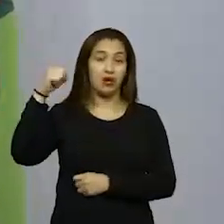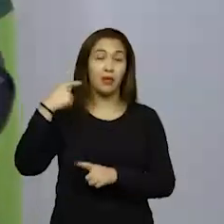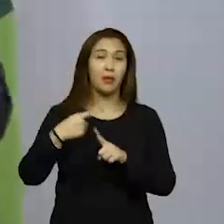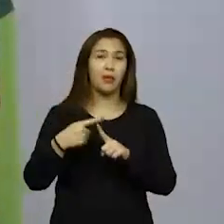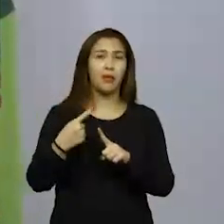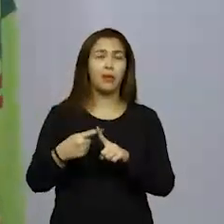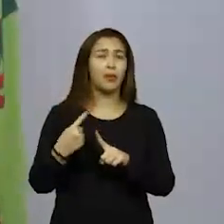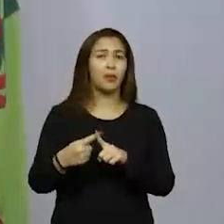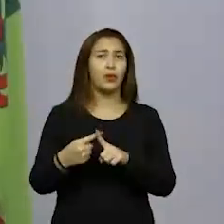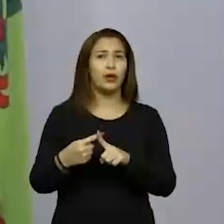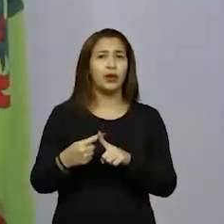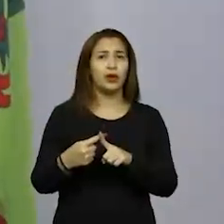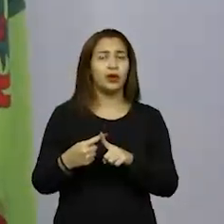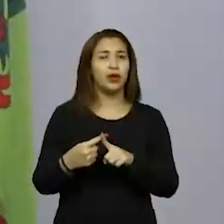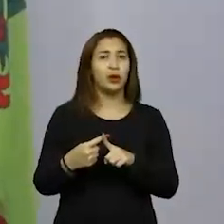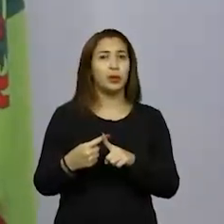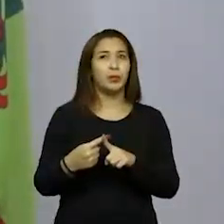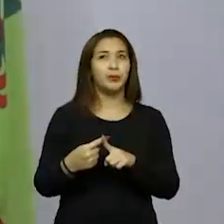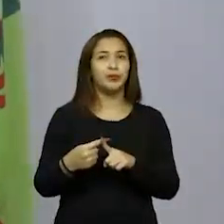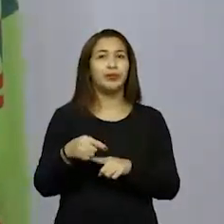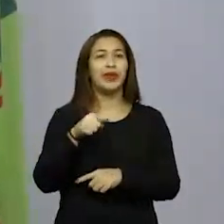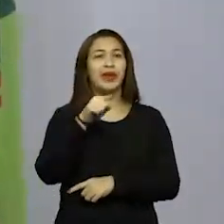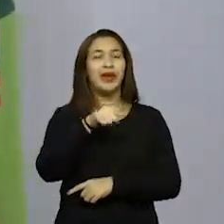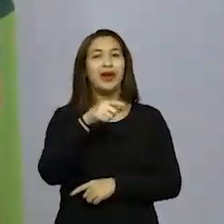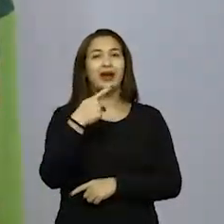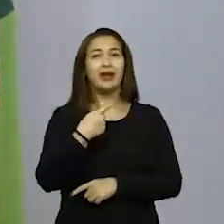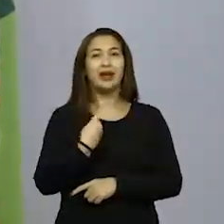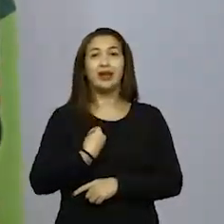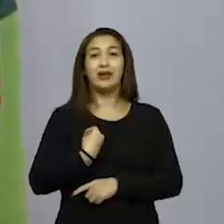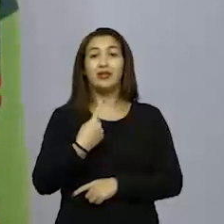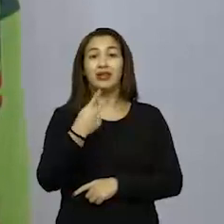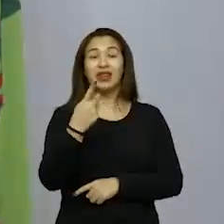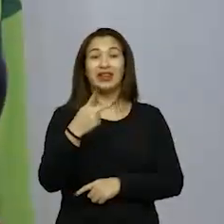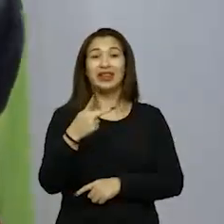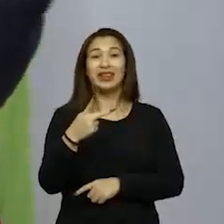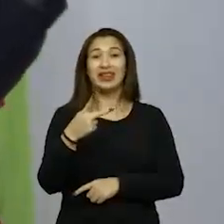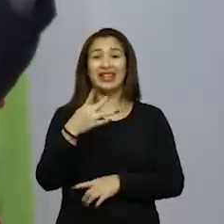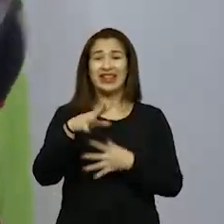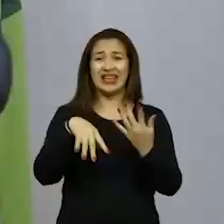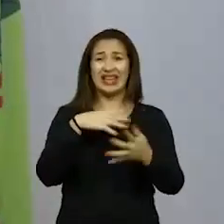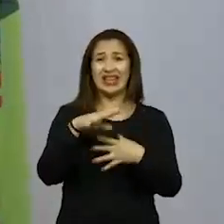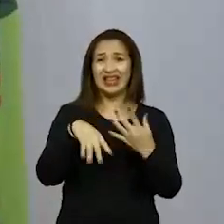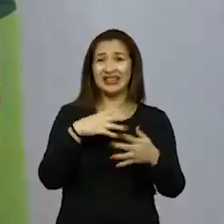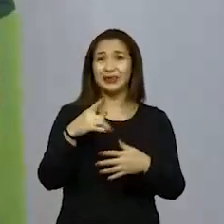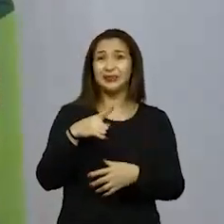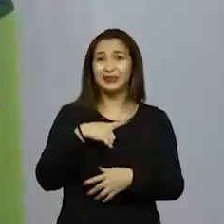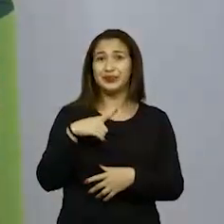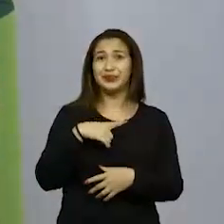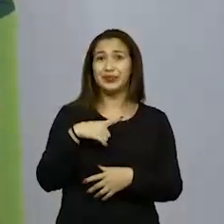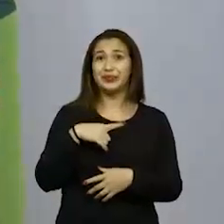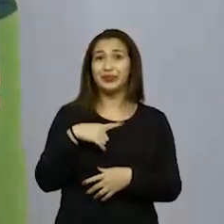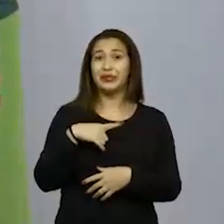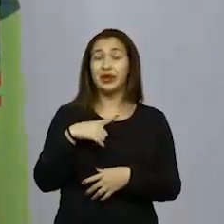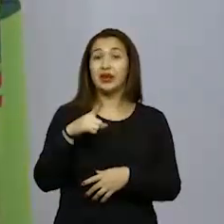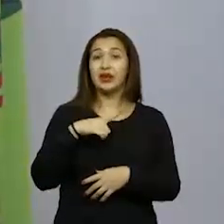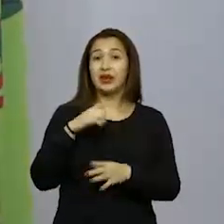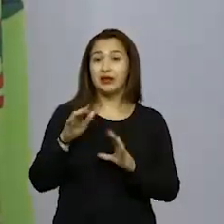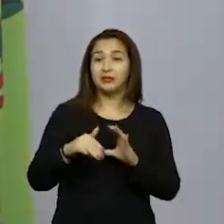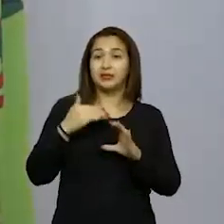viu envolvido em um escândalo. Qual era o escândalo? Recebeu doação de um